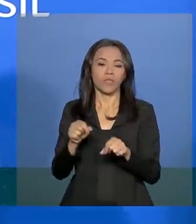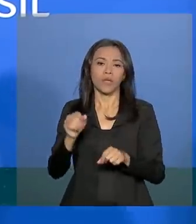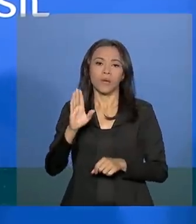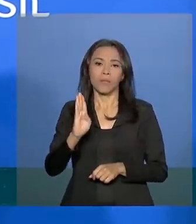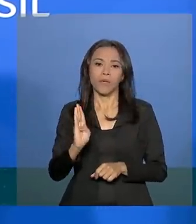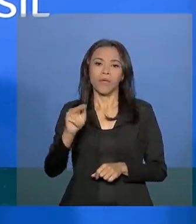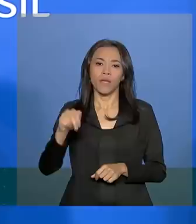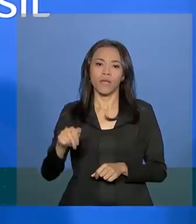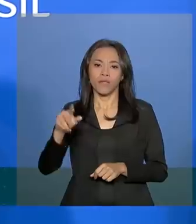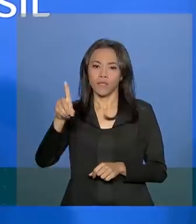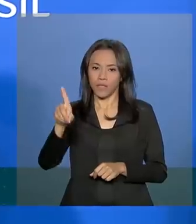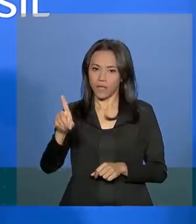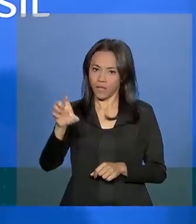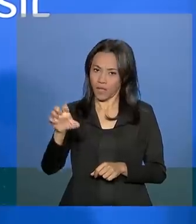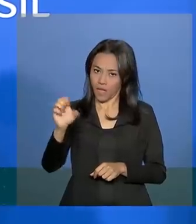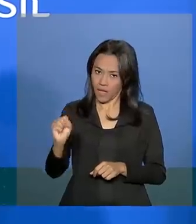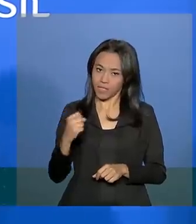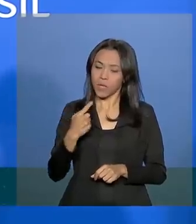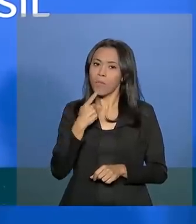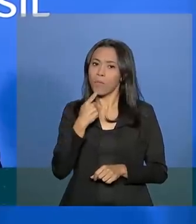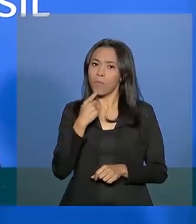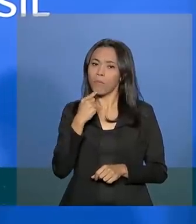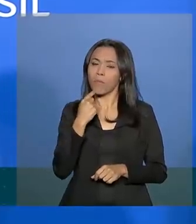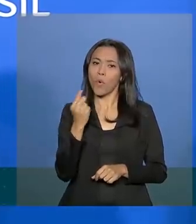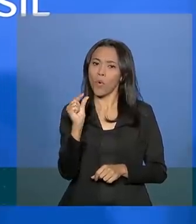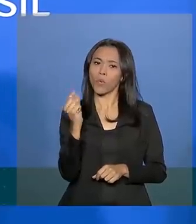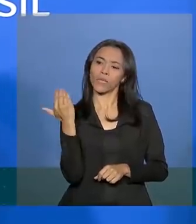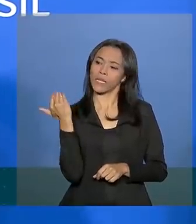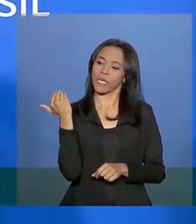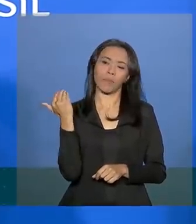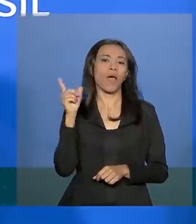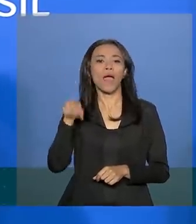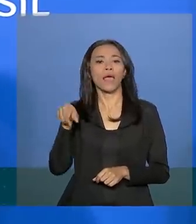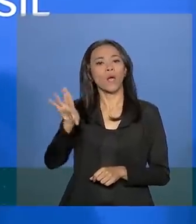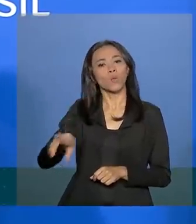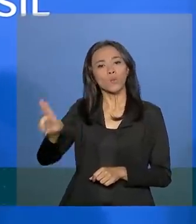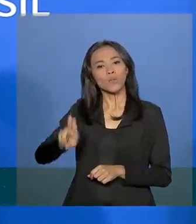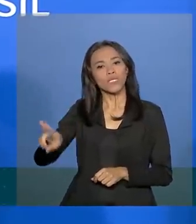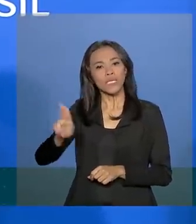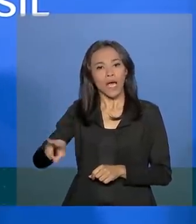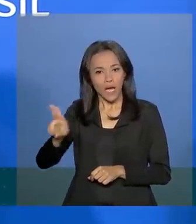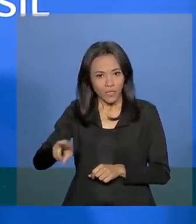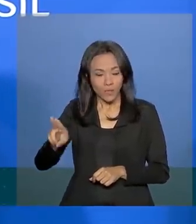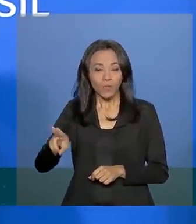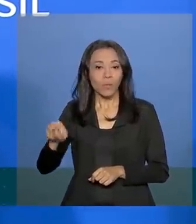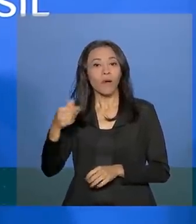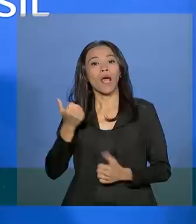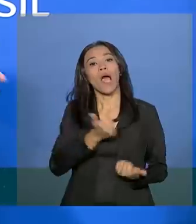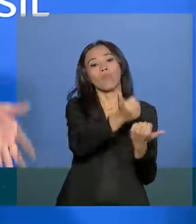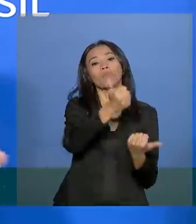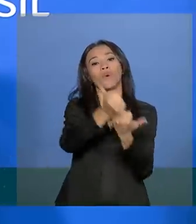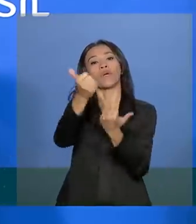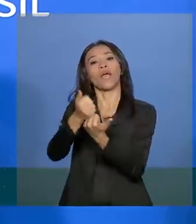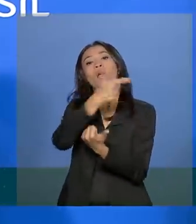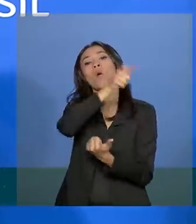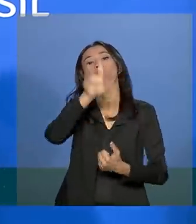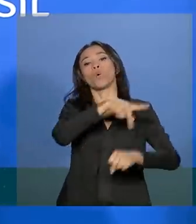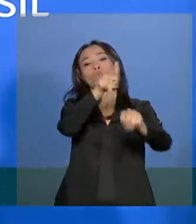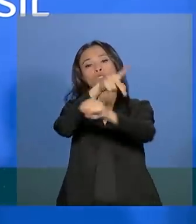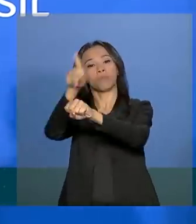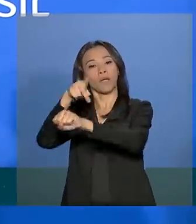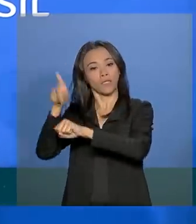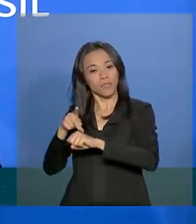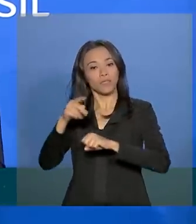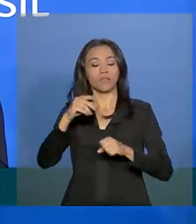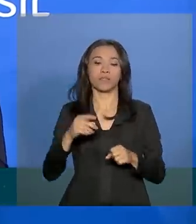tempo sendo usado para atender interesses outros de países comunistas ou amigo do rei aqui